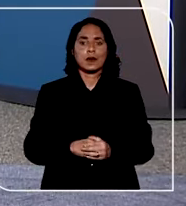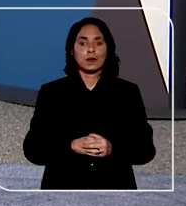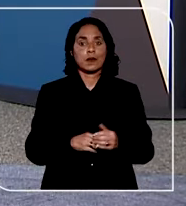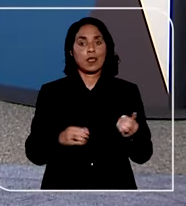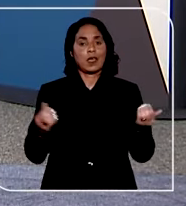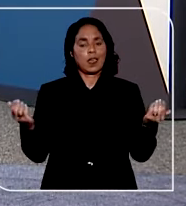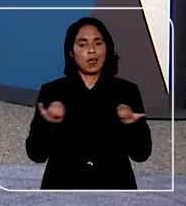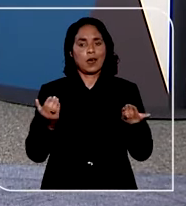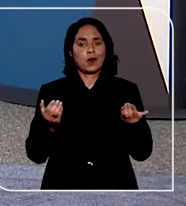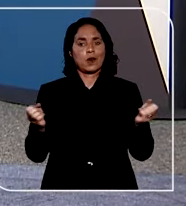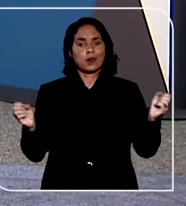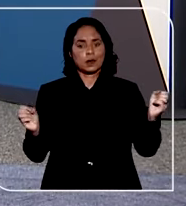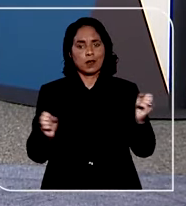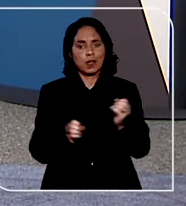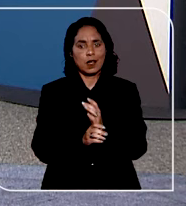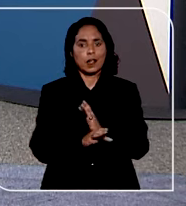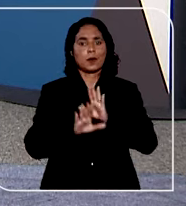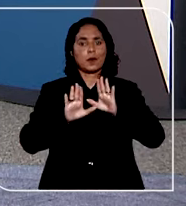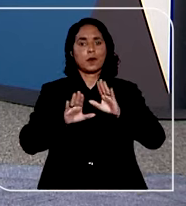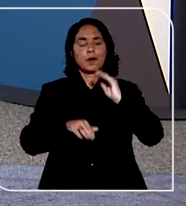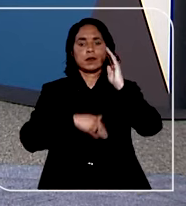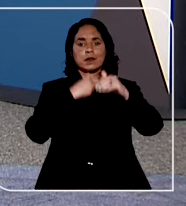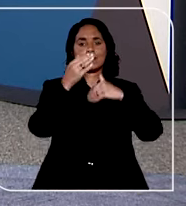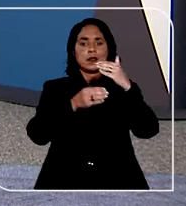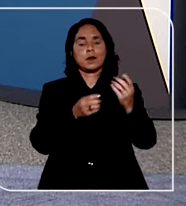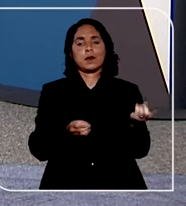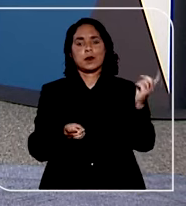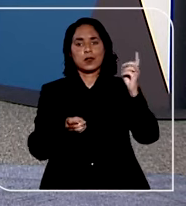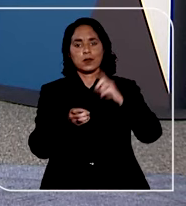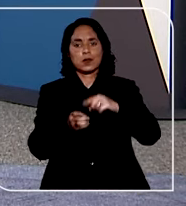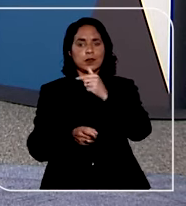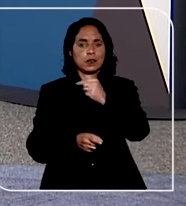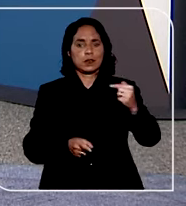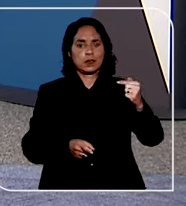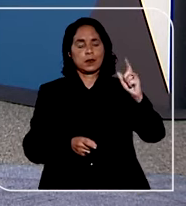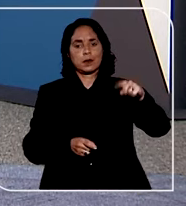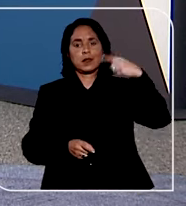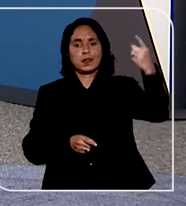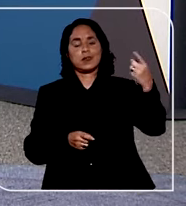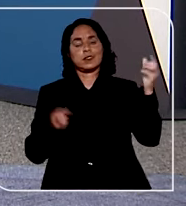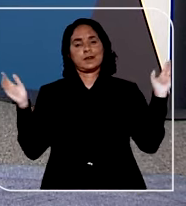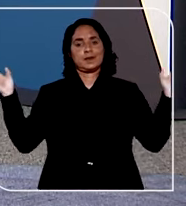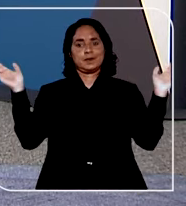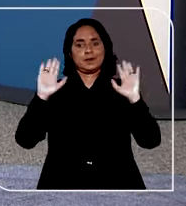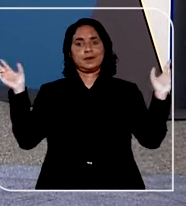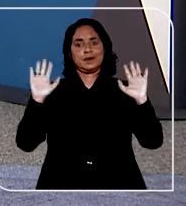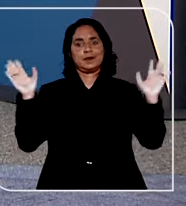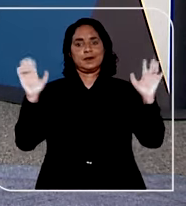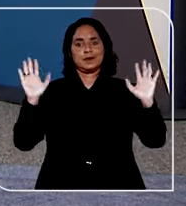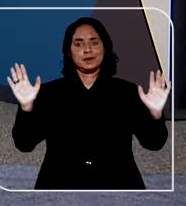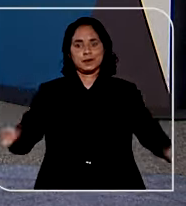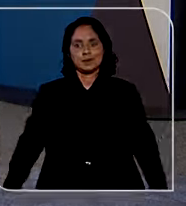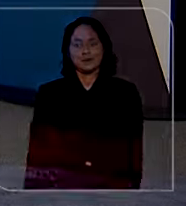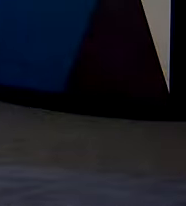vou ficando por aqui mas a gente volta a se encontrar na semana que vem tchau tchau